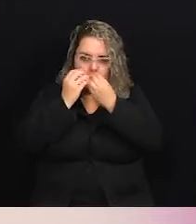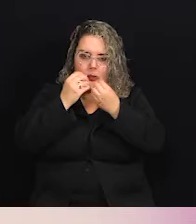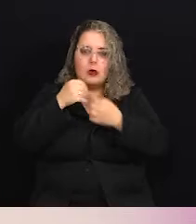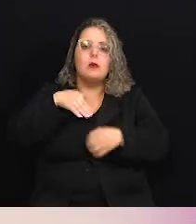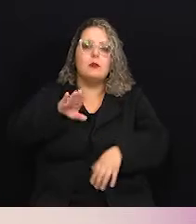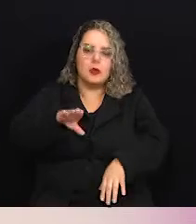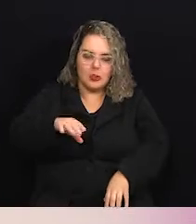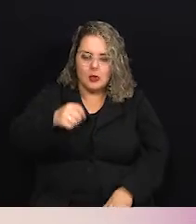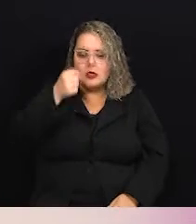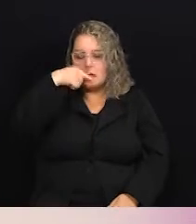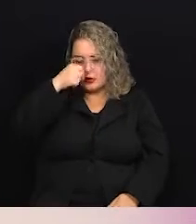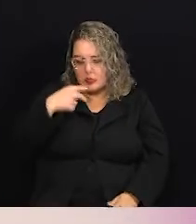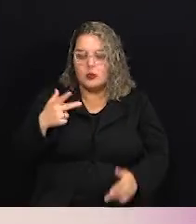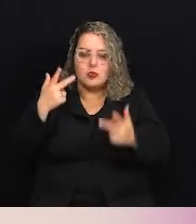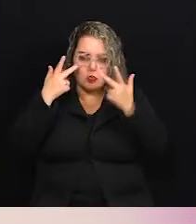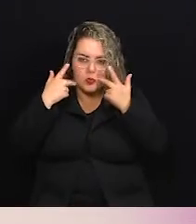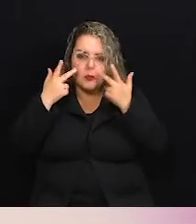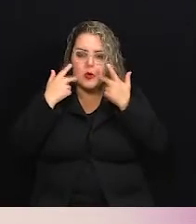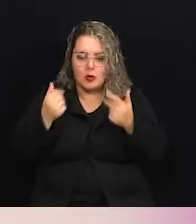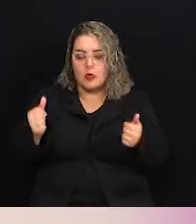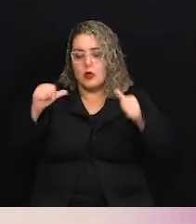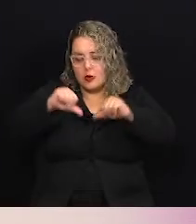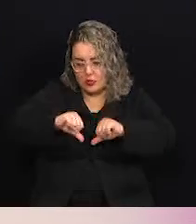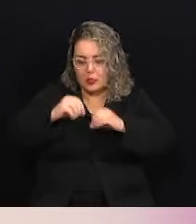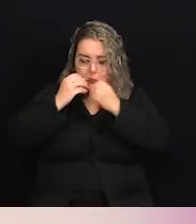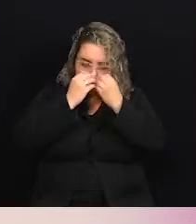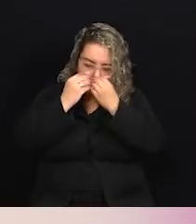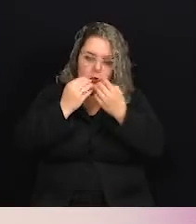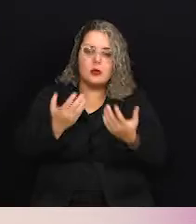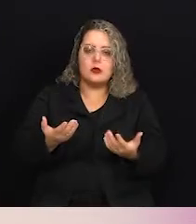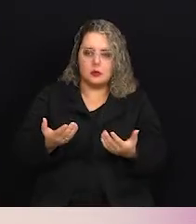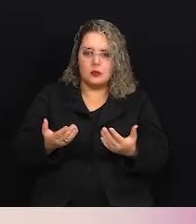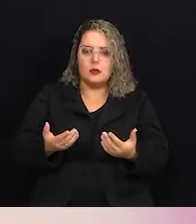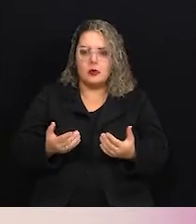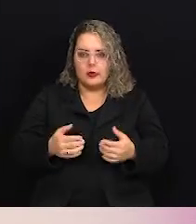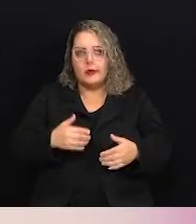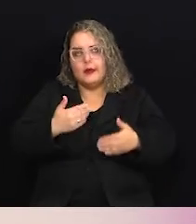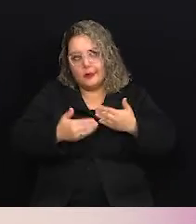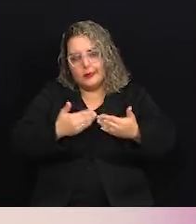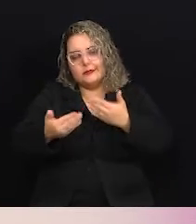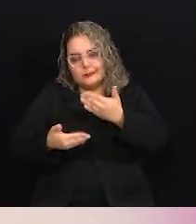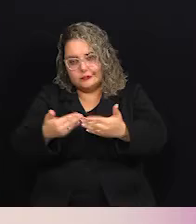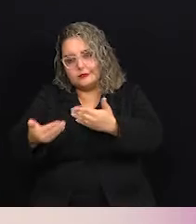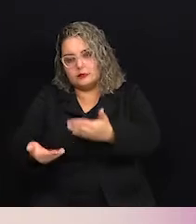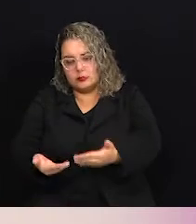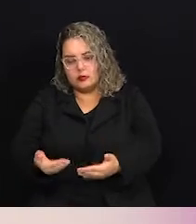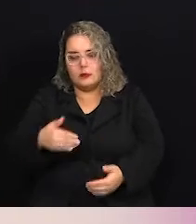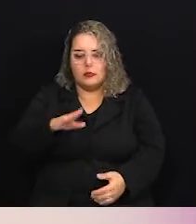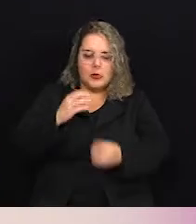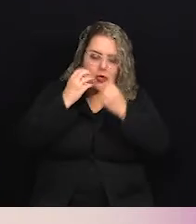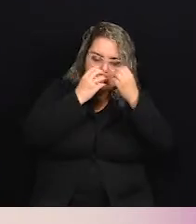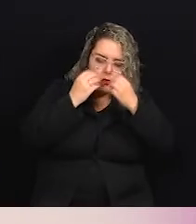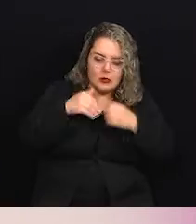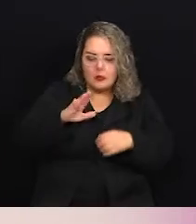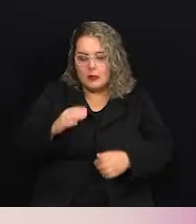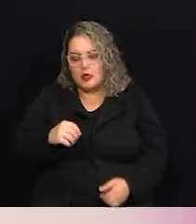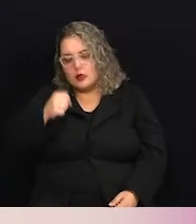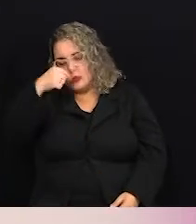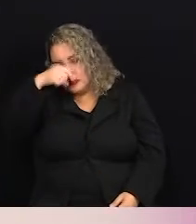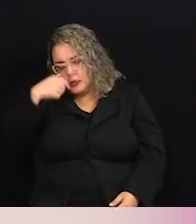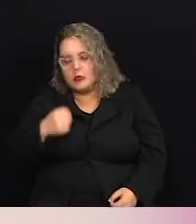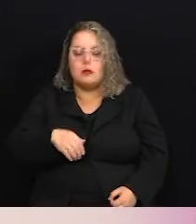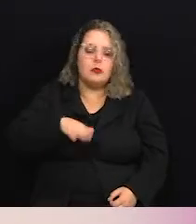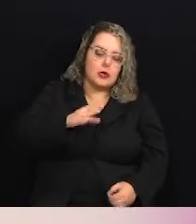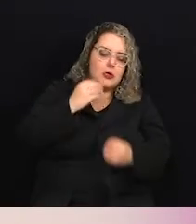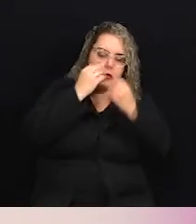pegar mais resfriados mesmo, e aí piora a rinite também. Entra naquele ciclo vicioso de mais rinite, mais resfriado, mais